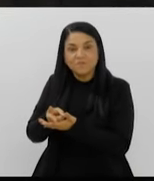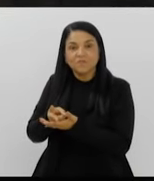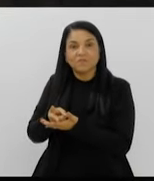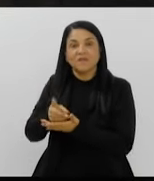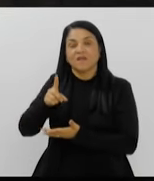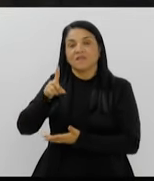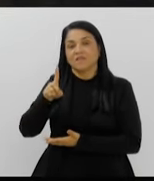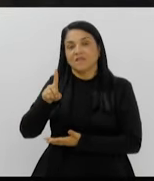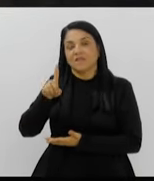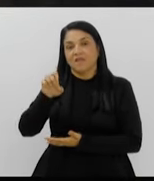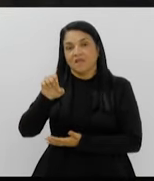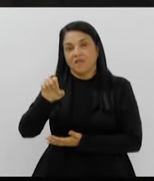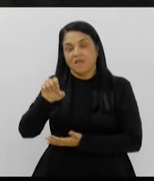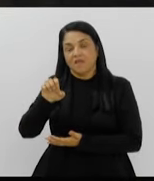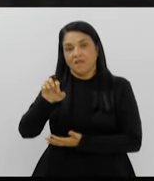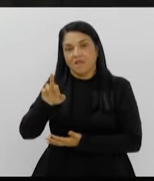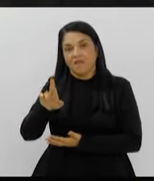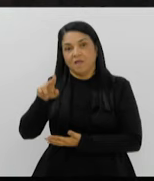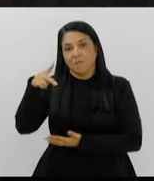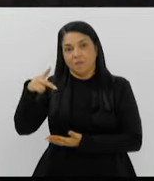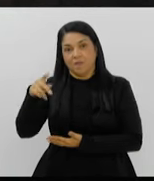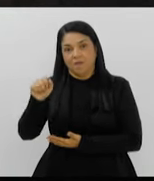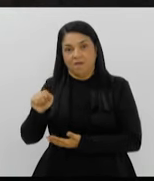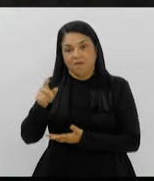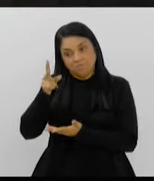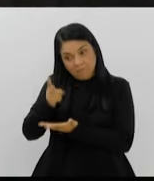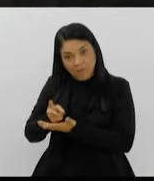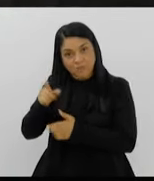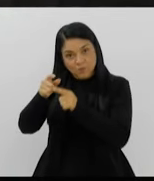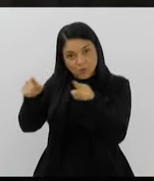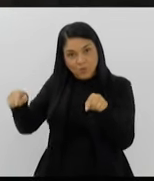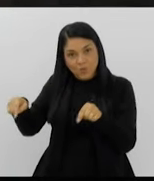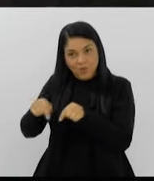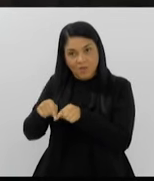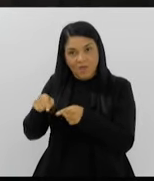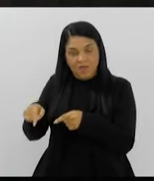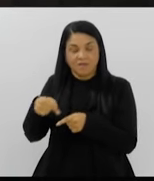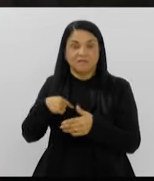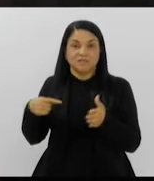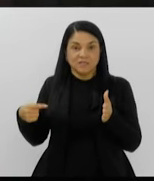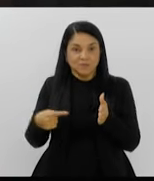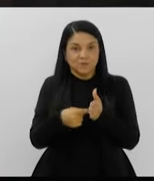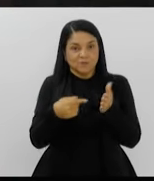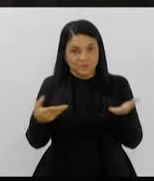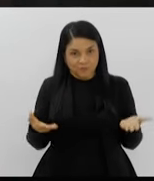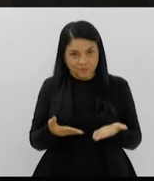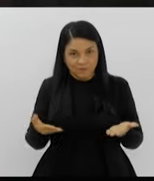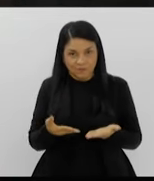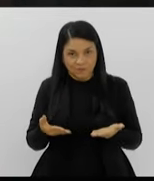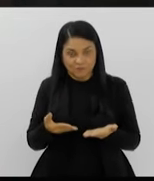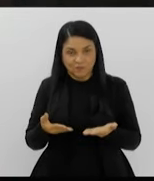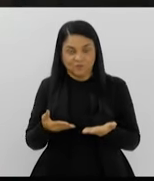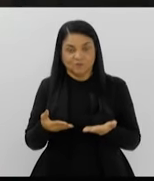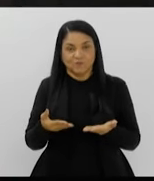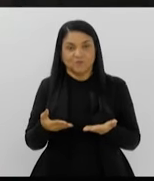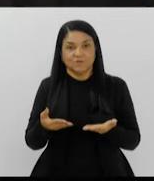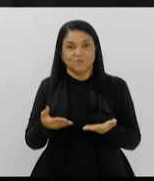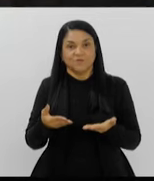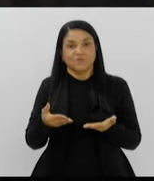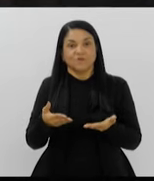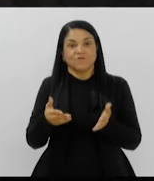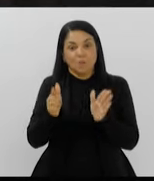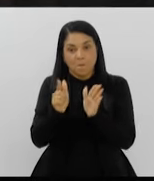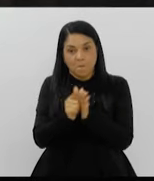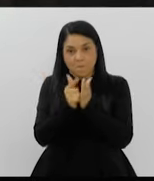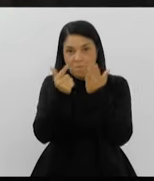DRFA. E aí, presidente, essa denúncia que eu trago hoje, que foi matéria do Bom Dia